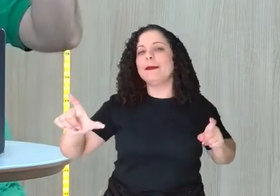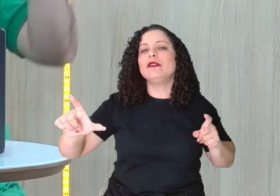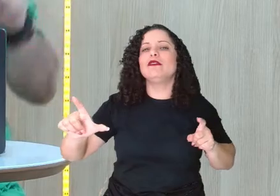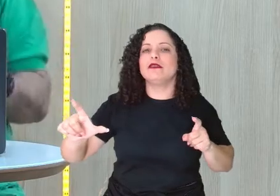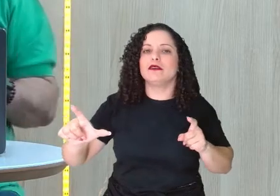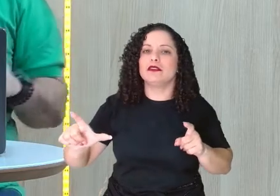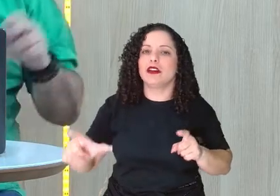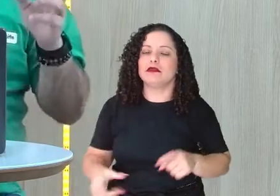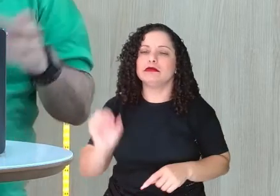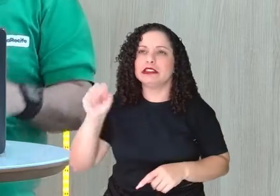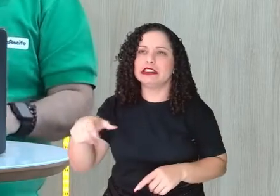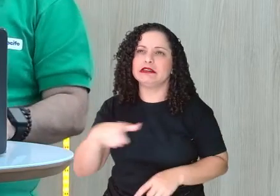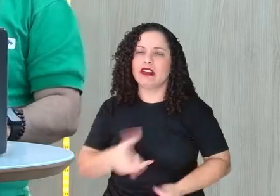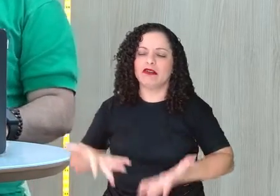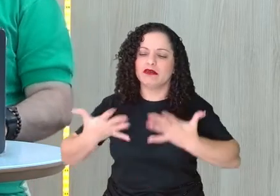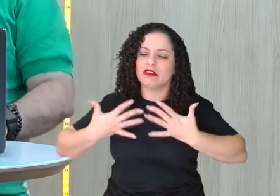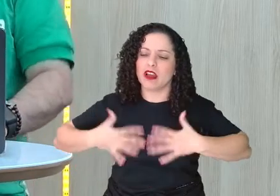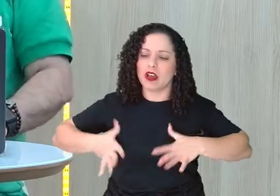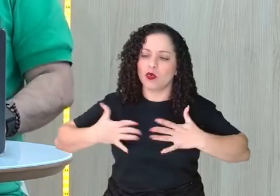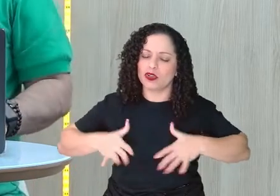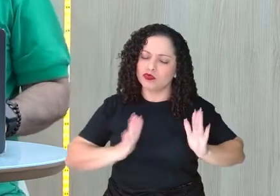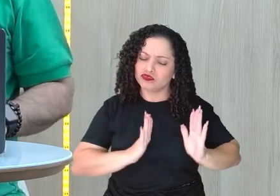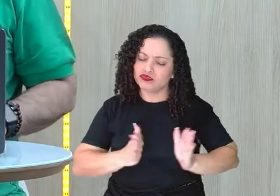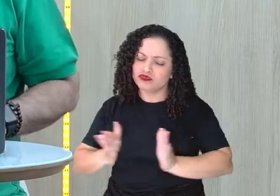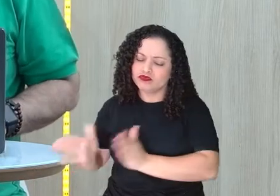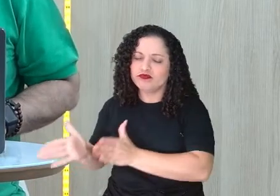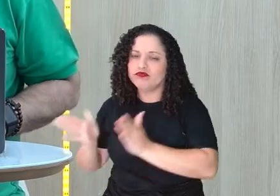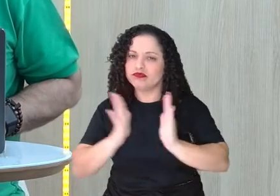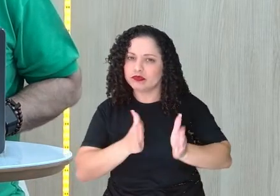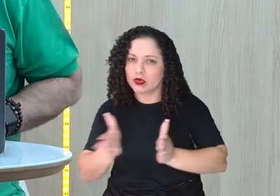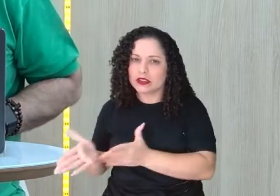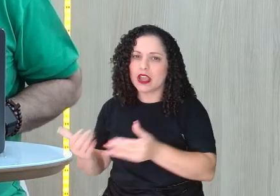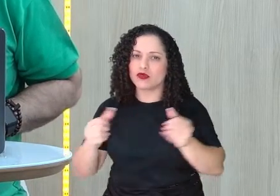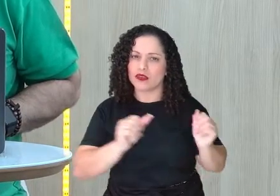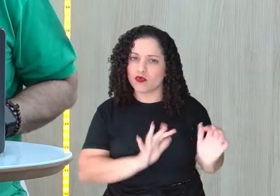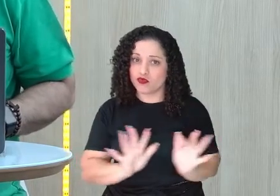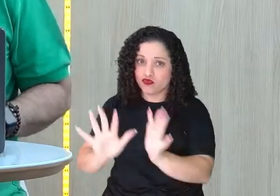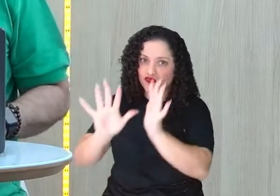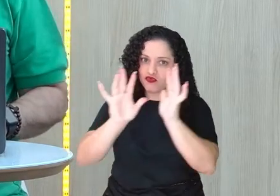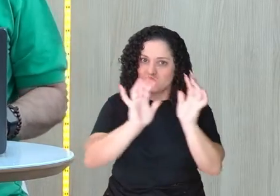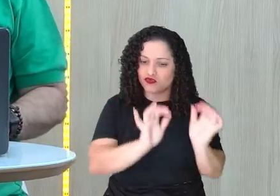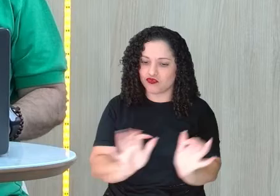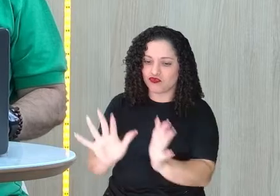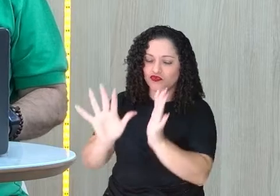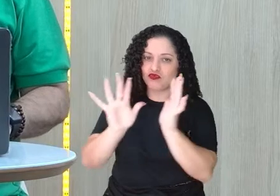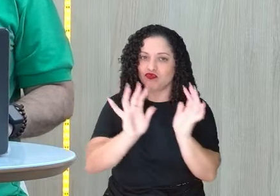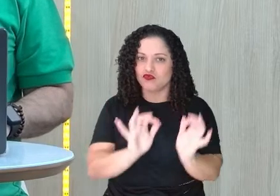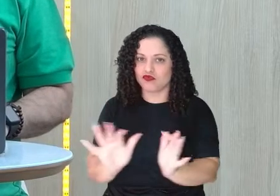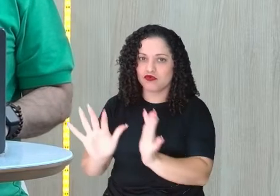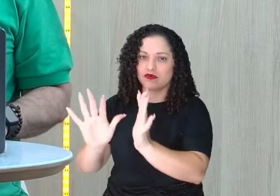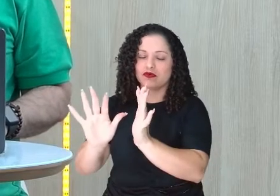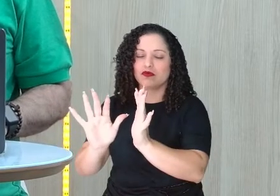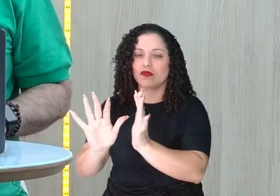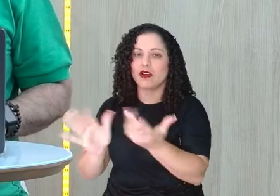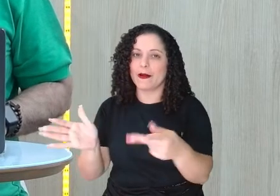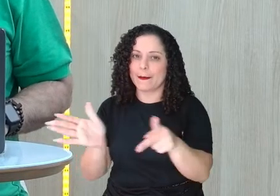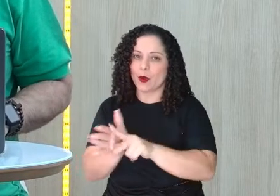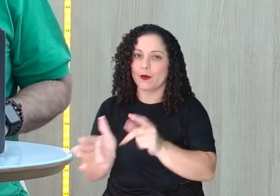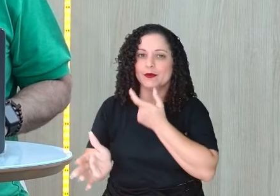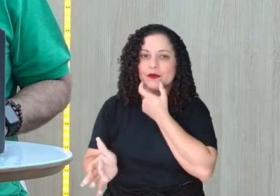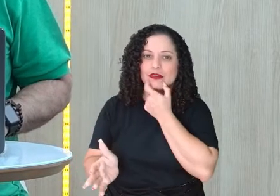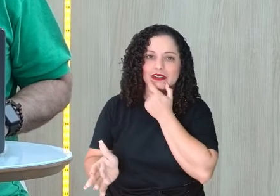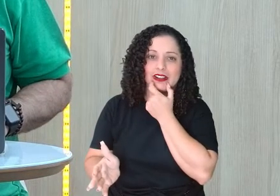entre aspas, aí, que possa parecer um processo de colonização, né, como esse da Inglaterra,